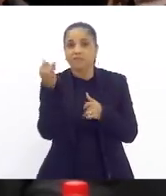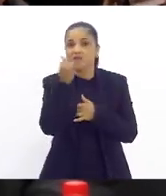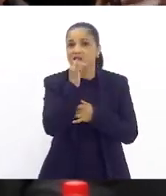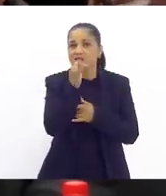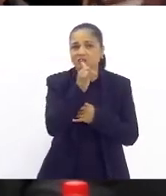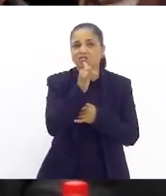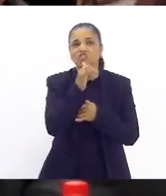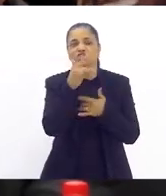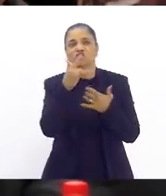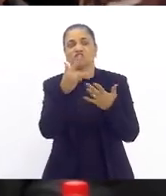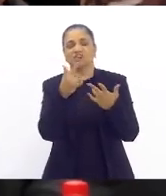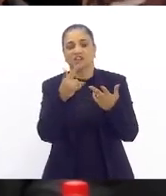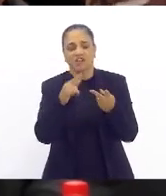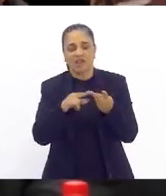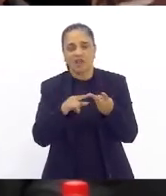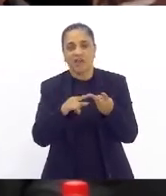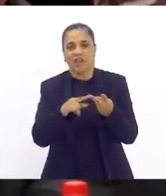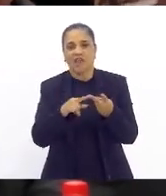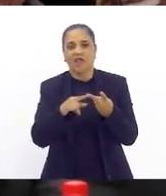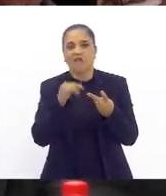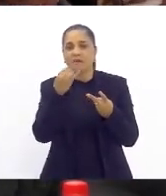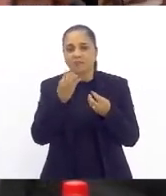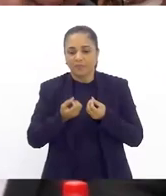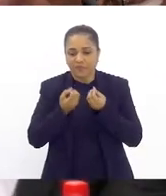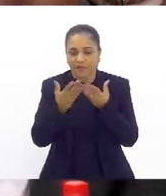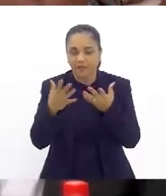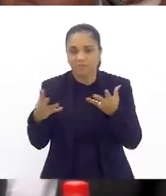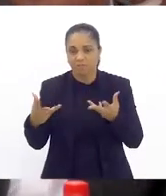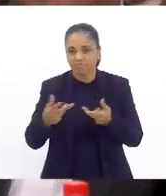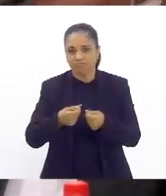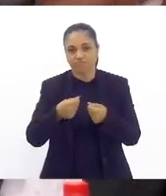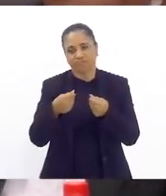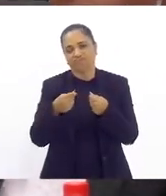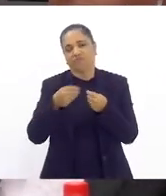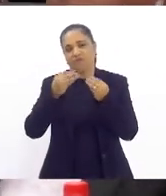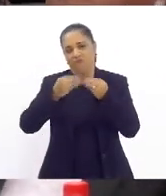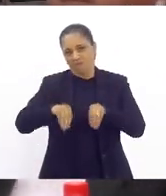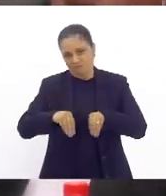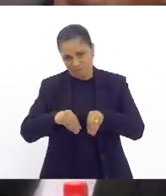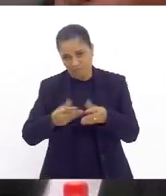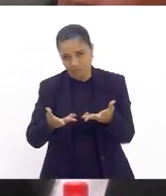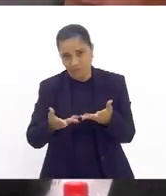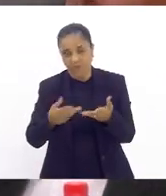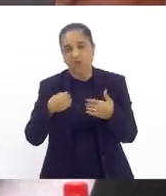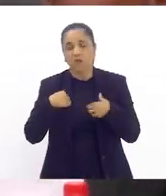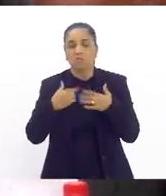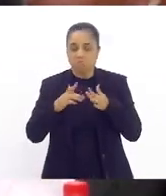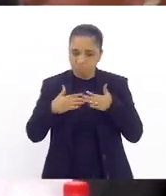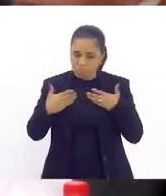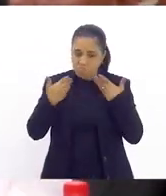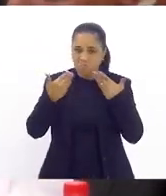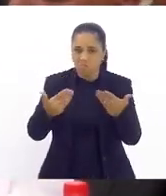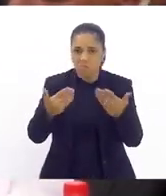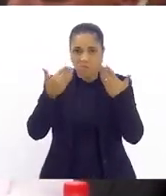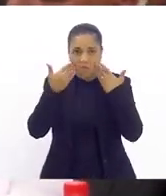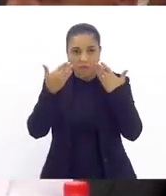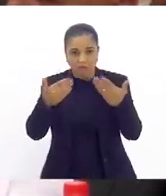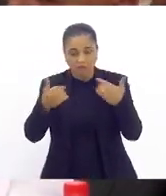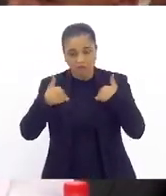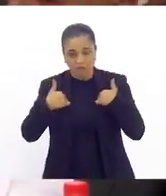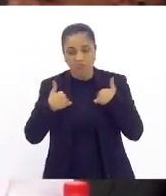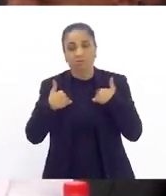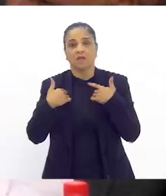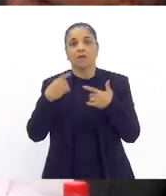da prestação do serviço de energia prestado por essas duas concessionárias e me soma aqui a disposição apresentada pelo Deputado